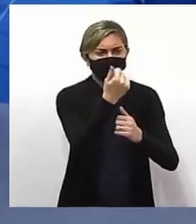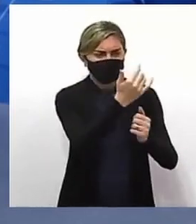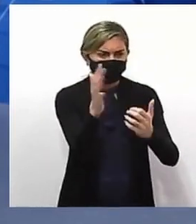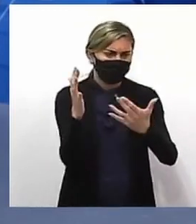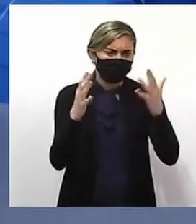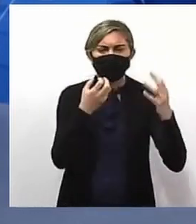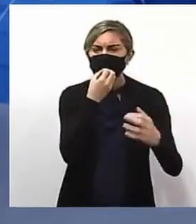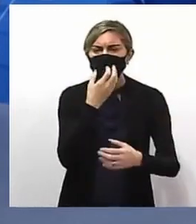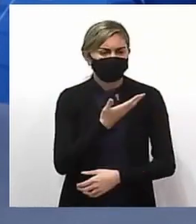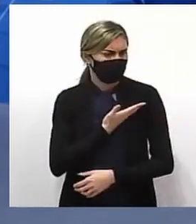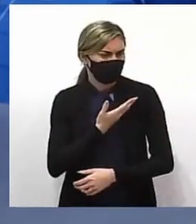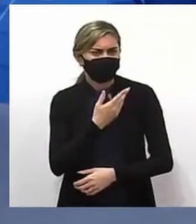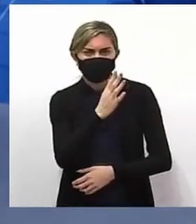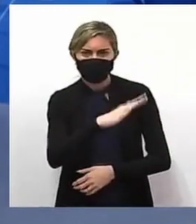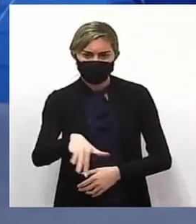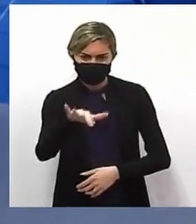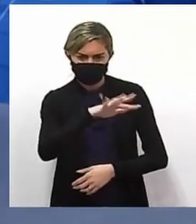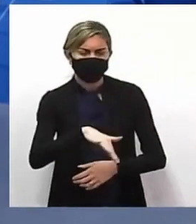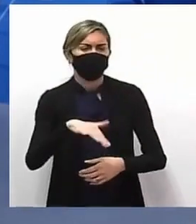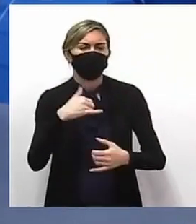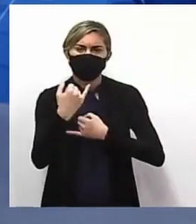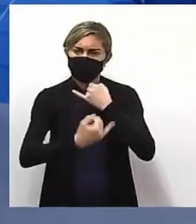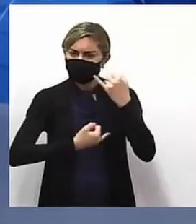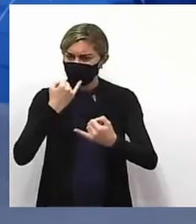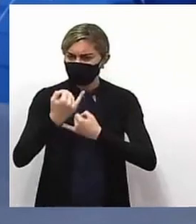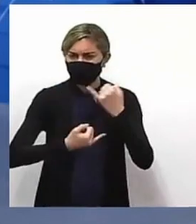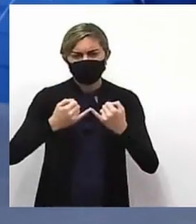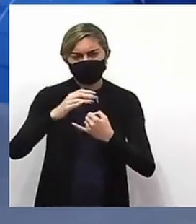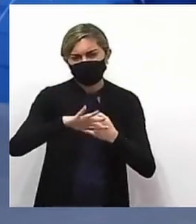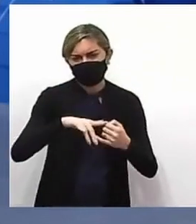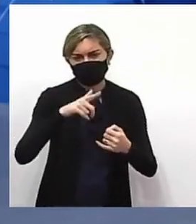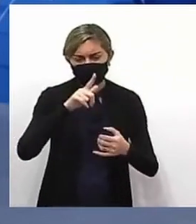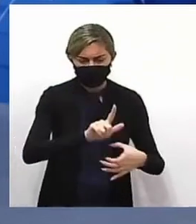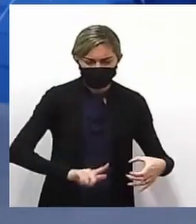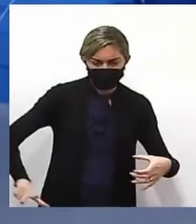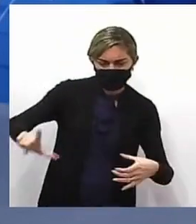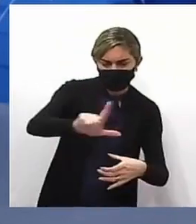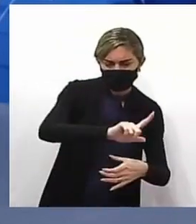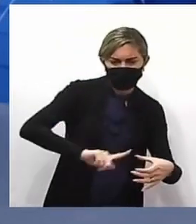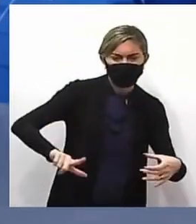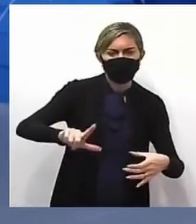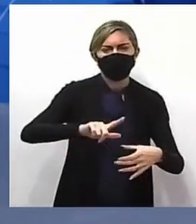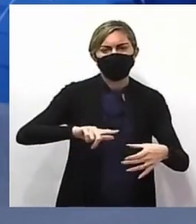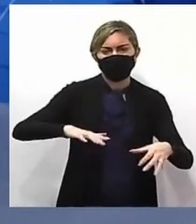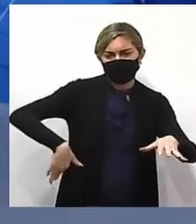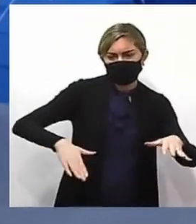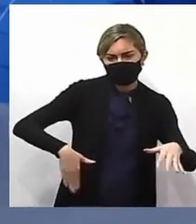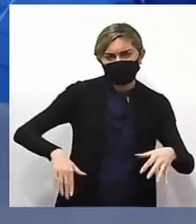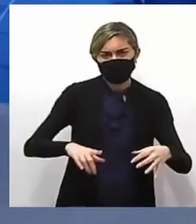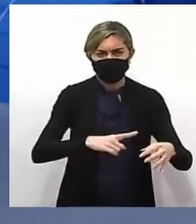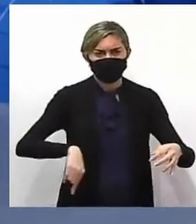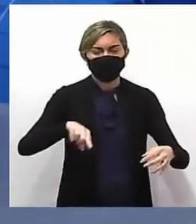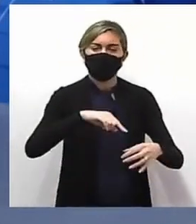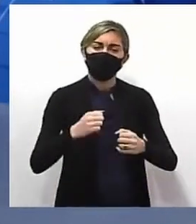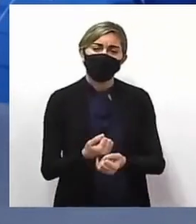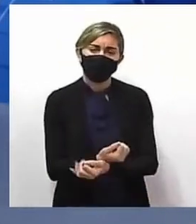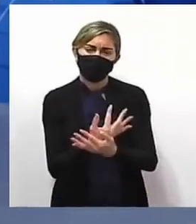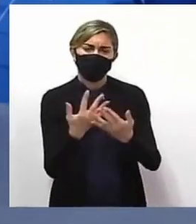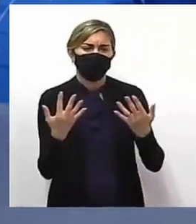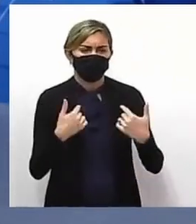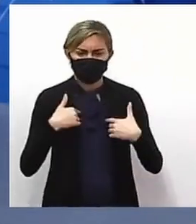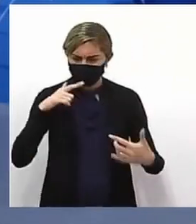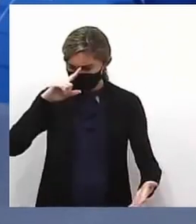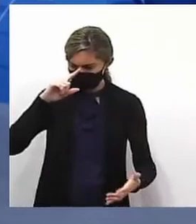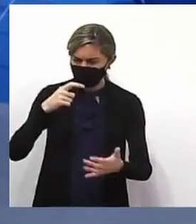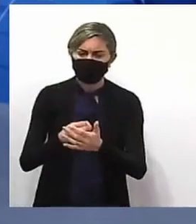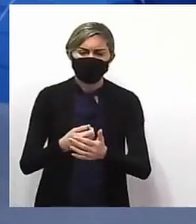perto. Na Imbiribeira a gente sempre brincou muito ali na lagoa, no entorno da maré. E quando eu